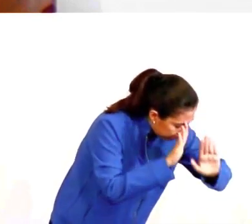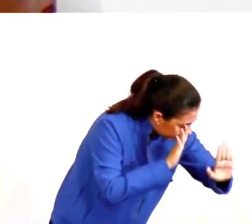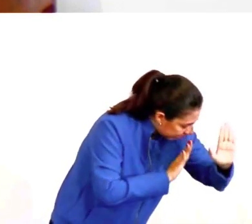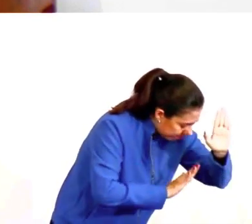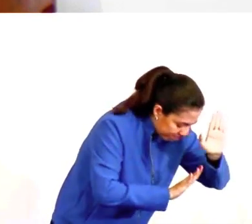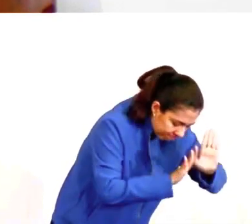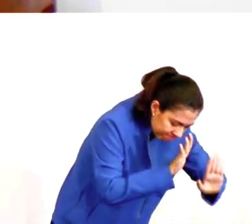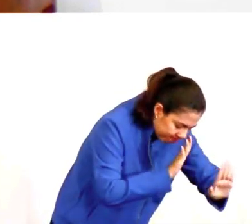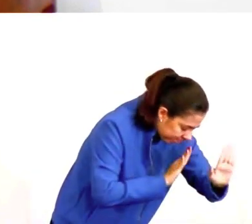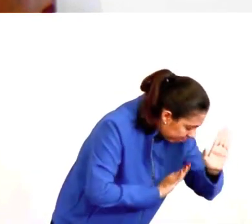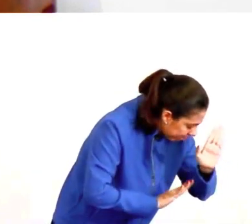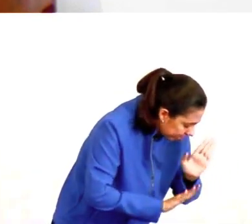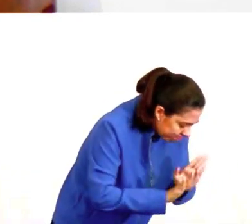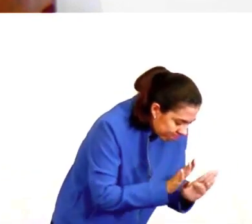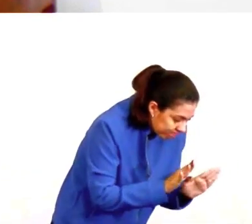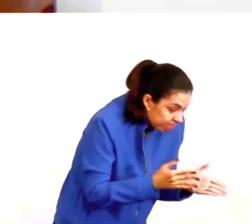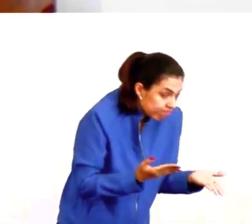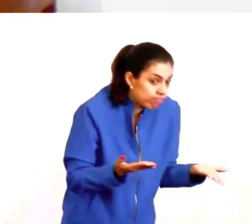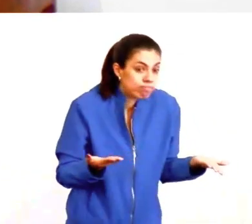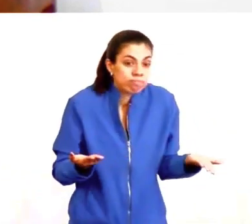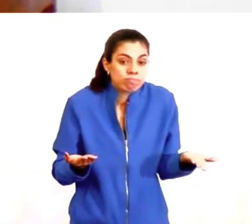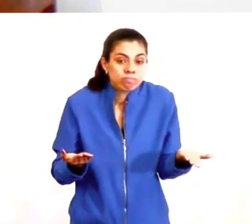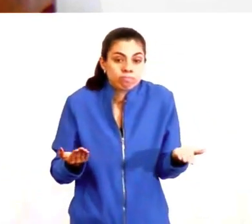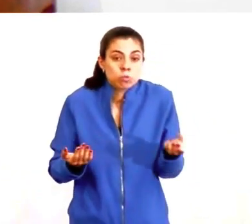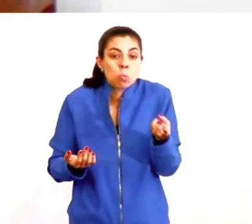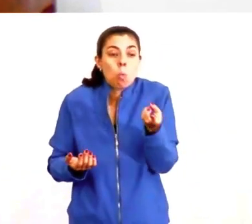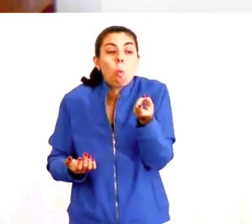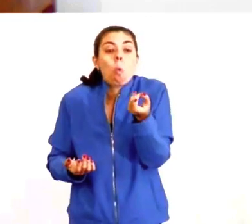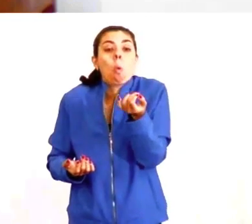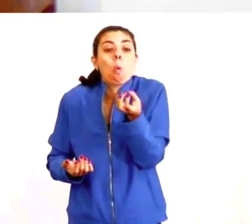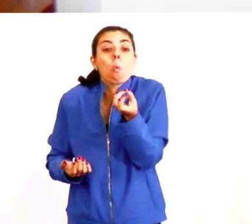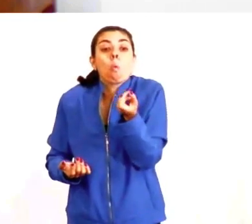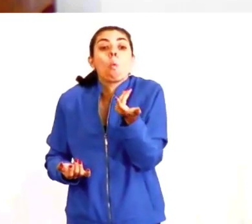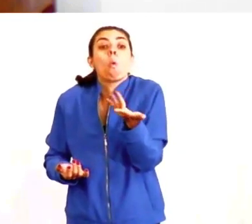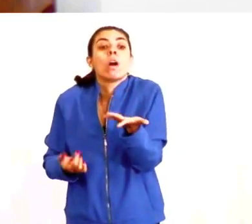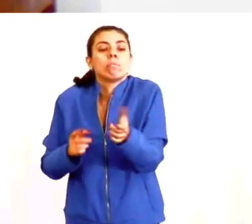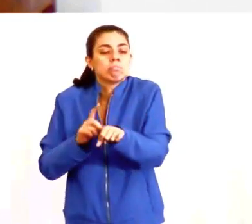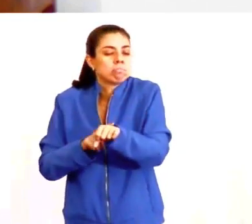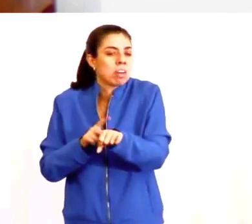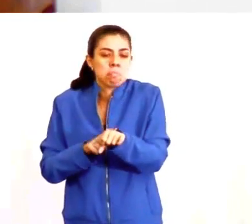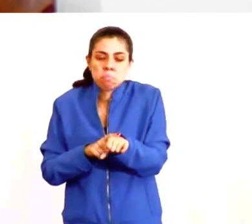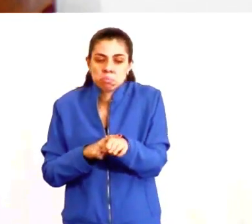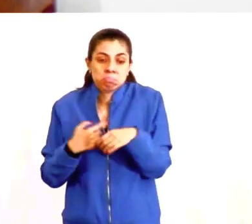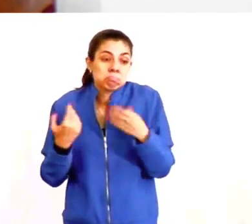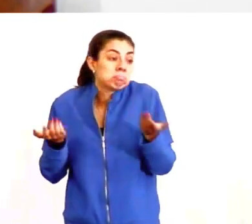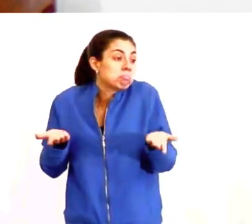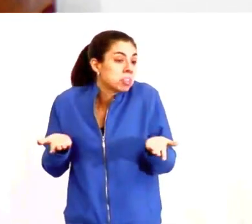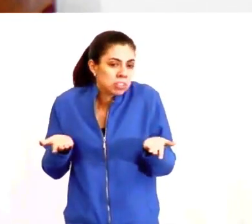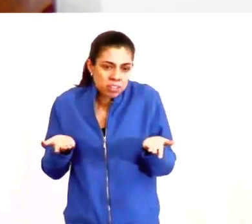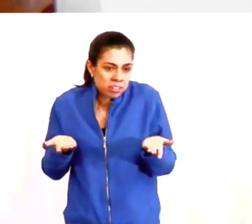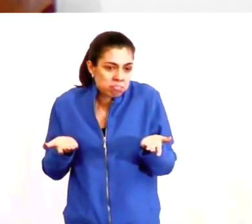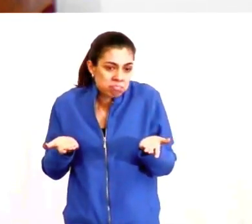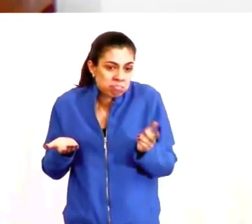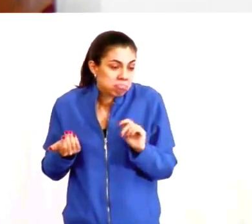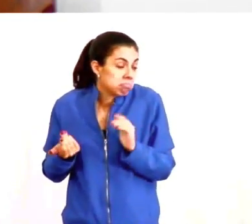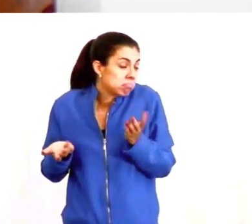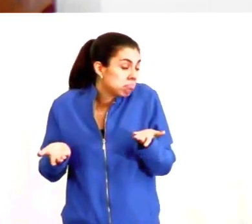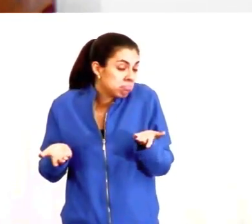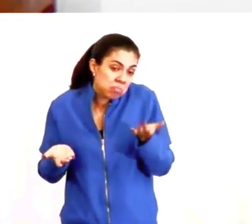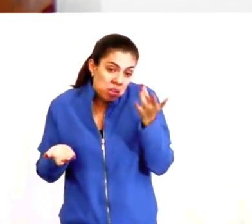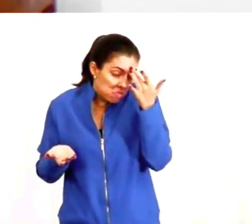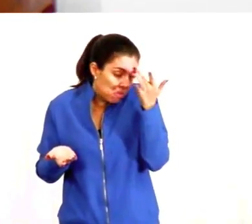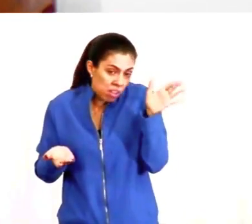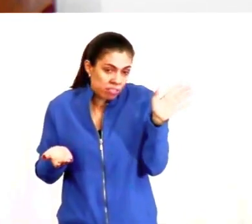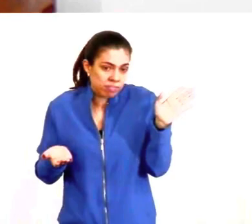minutos? Tudo quanto lhes era necessário, todo o tempo que fosse para